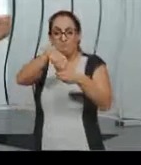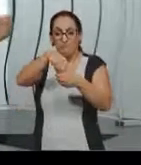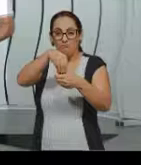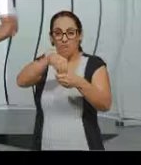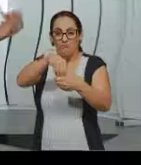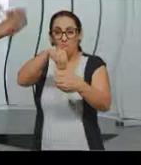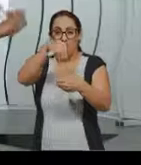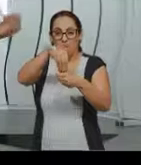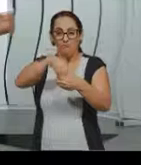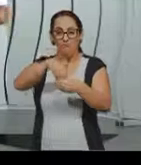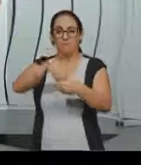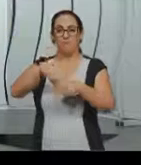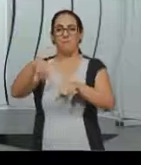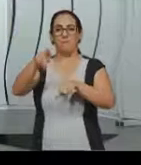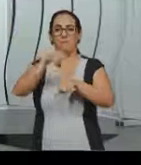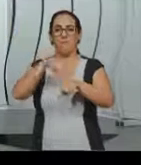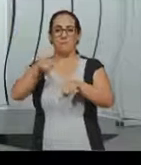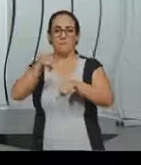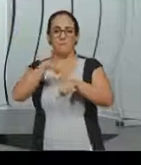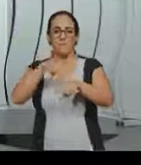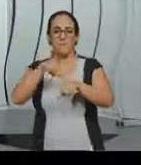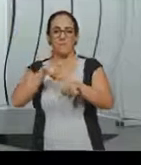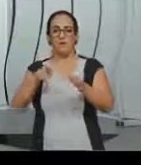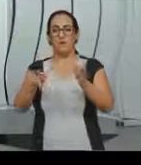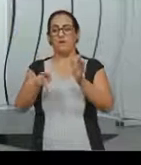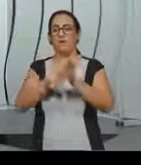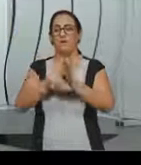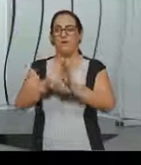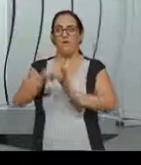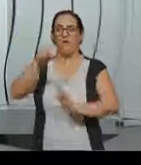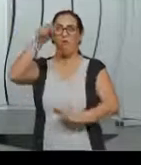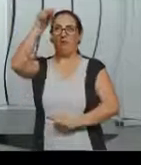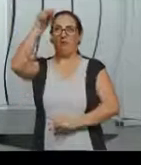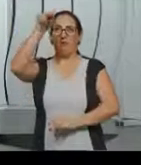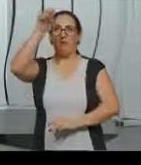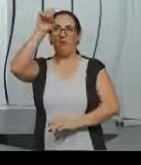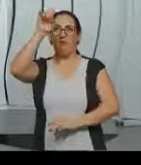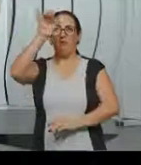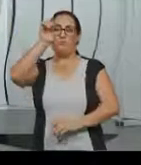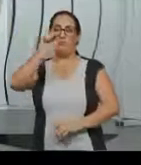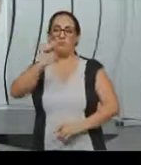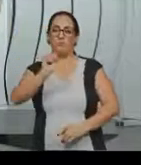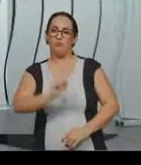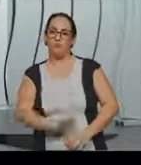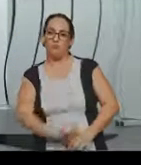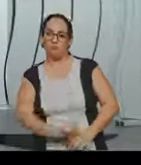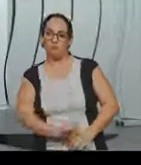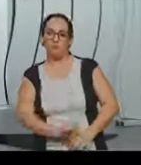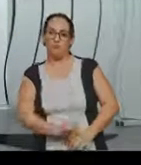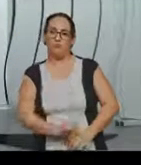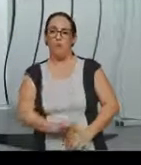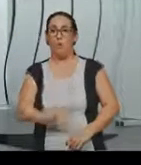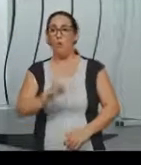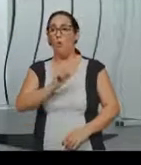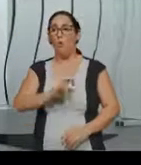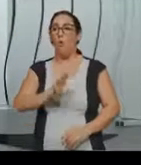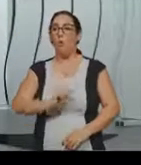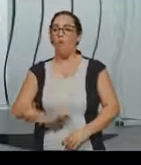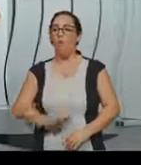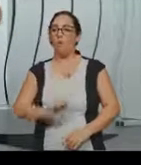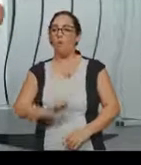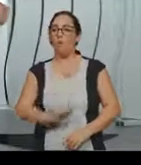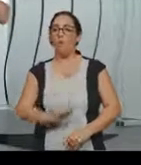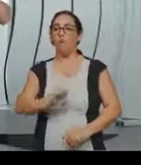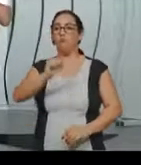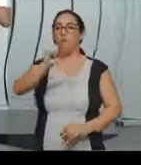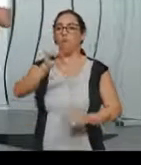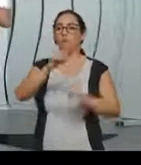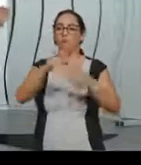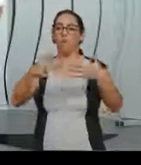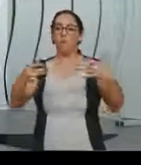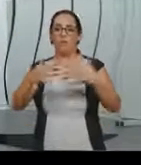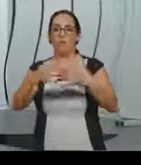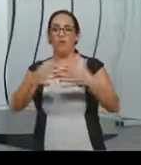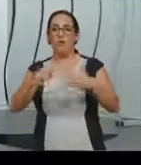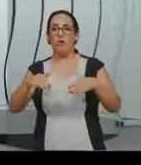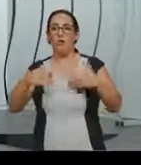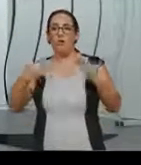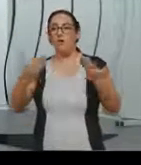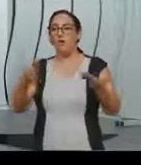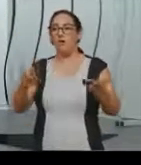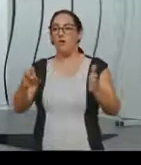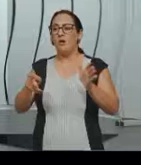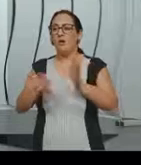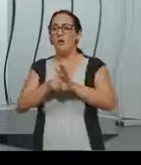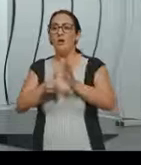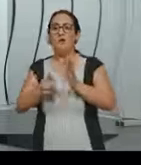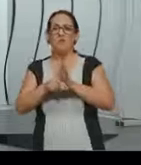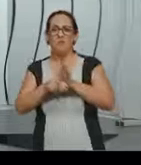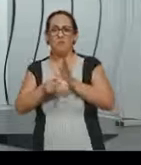para o sul, tá? Nordestino e outros, né, também se deslocando para o centro-oeste. Sulistas